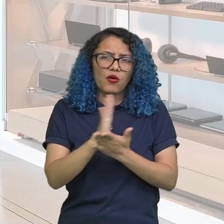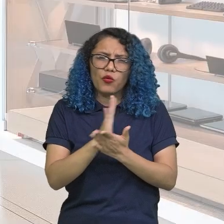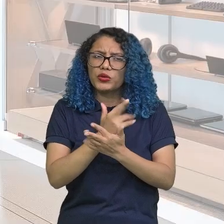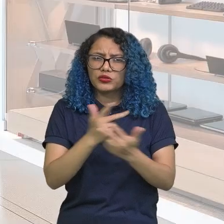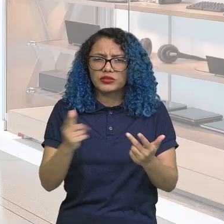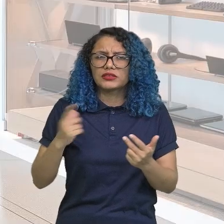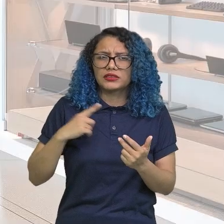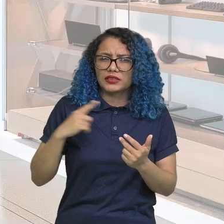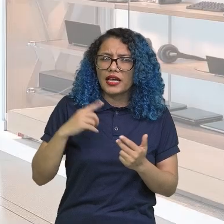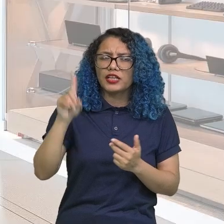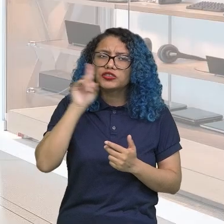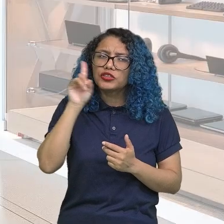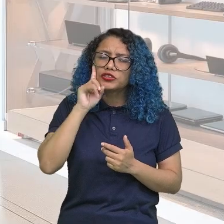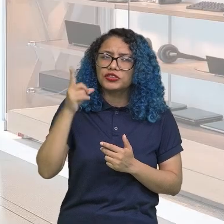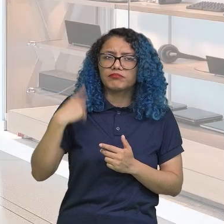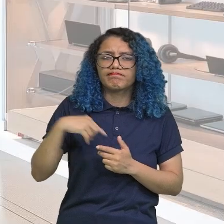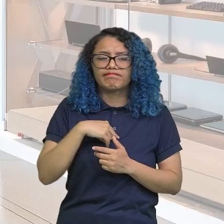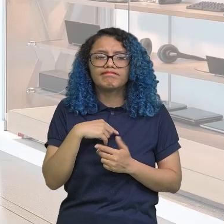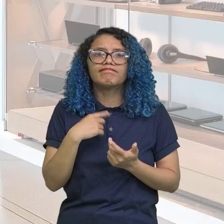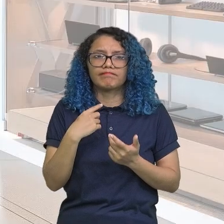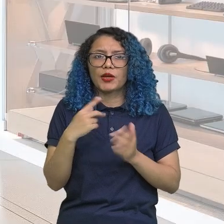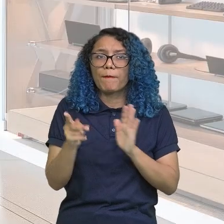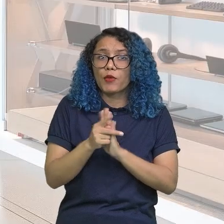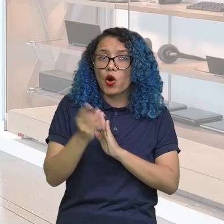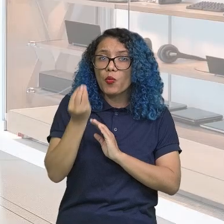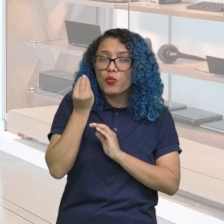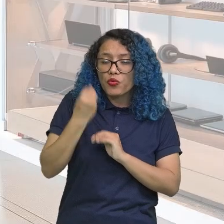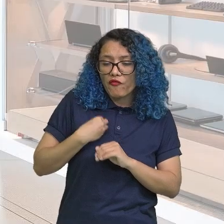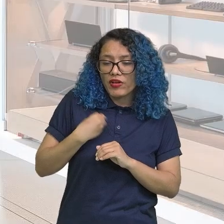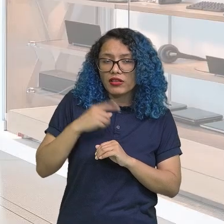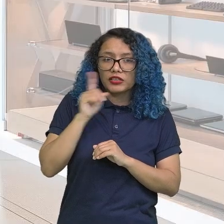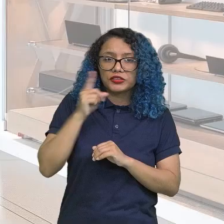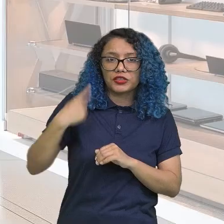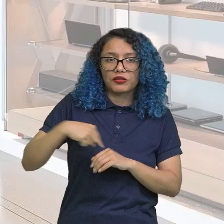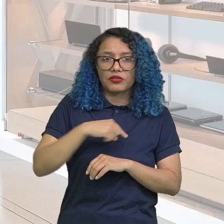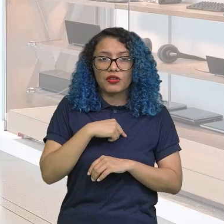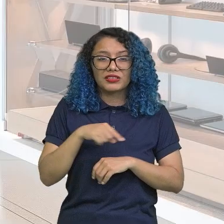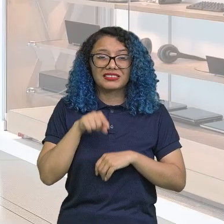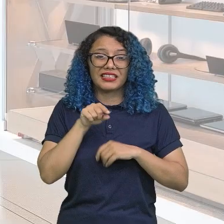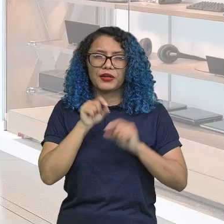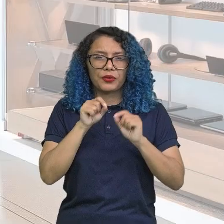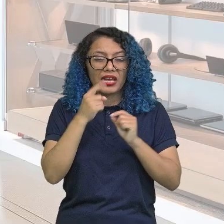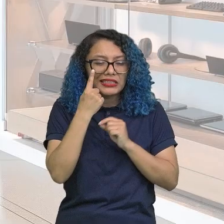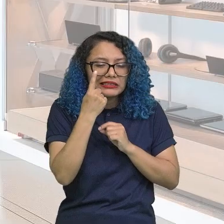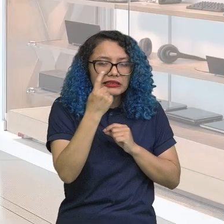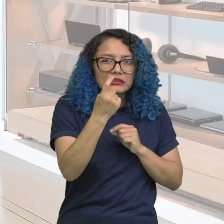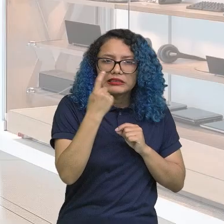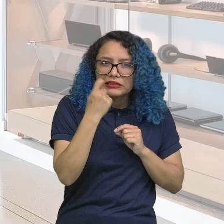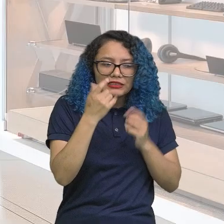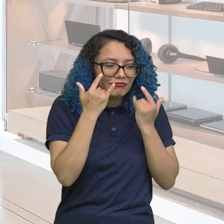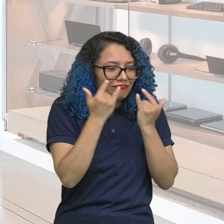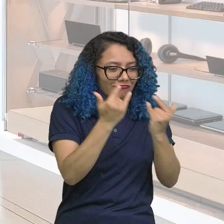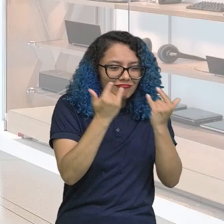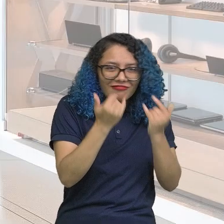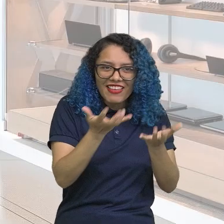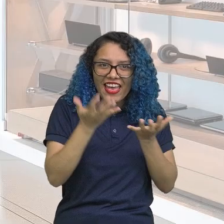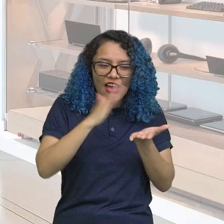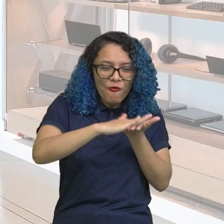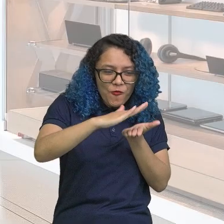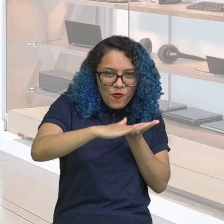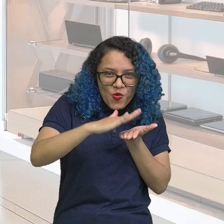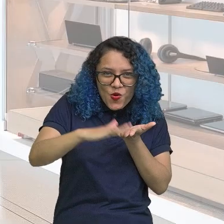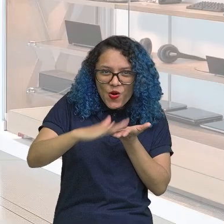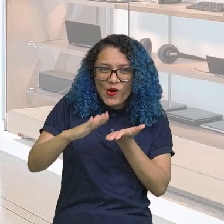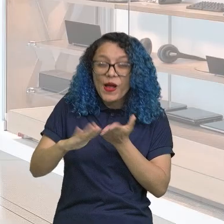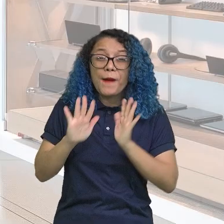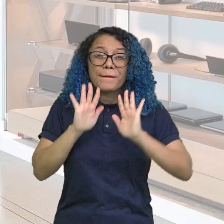Somos tentados a comprar, a porcentagem vai lá, pega a gente pelo pescoço, traz aqui e diz, vamos gastar? Mas só que não se resume só a isso.